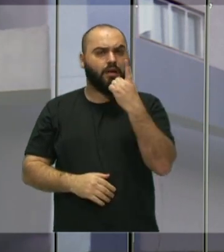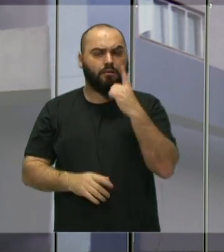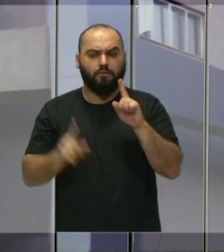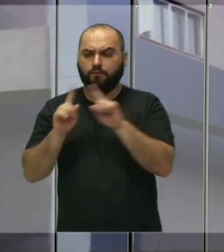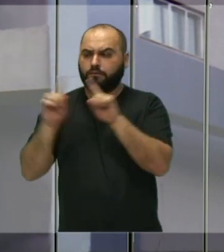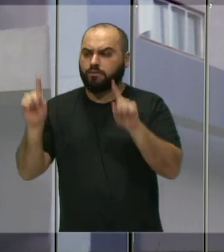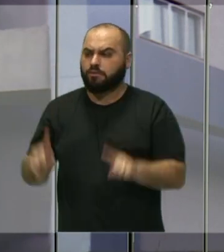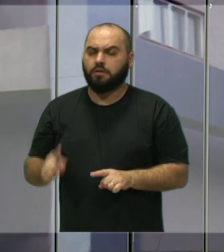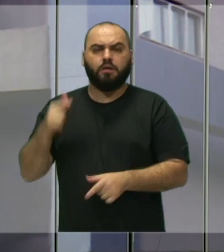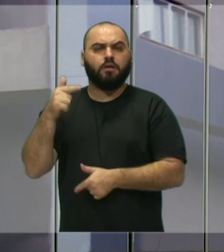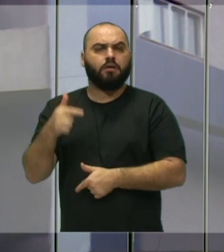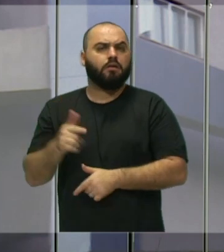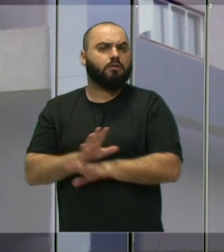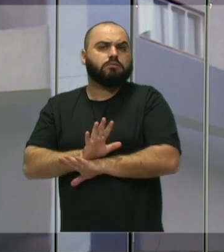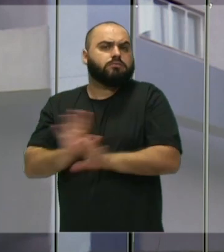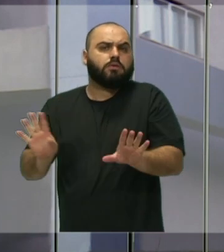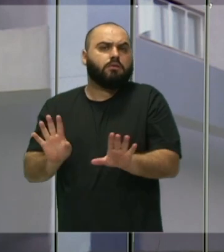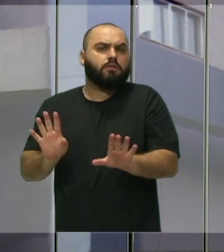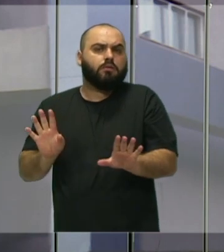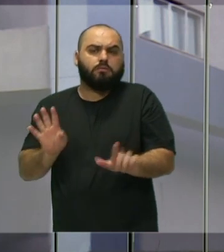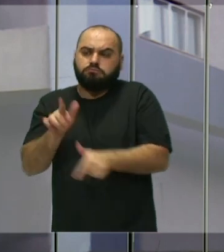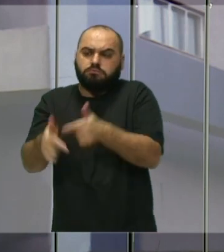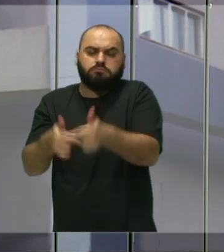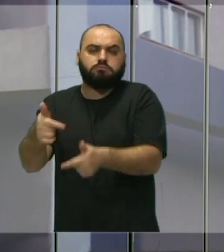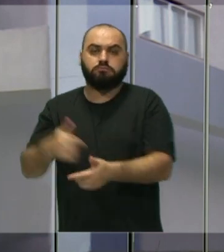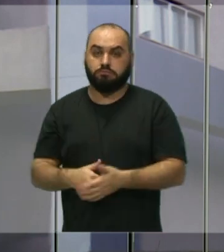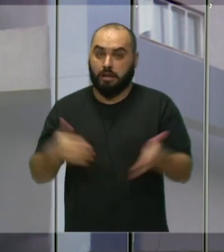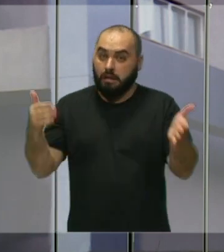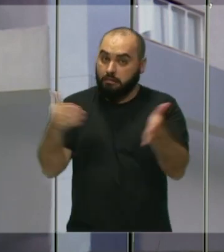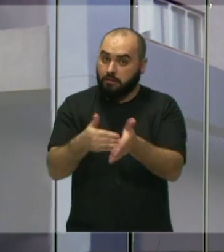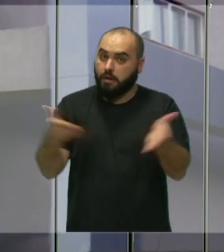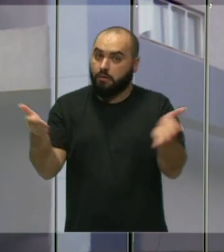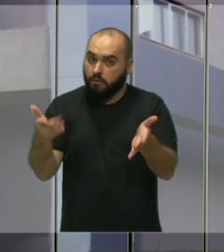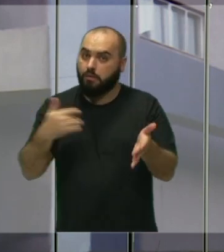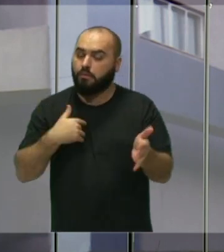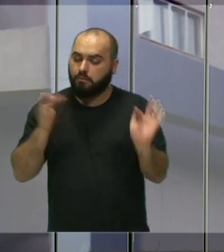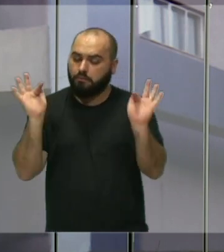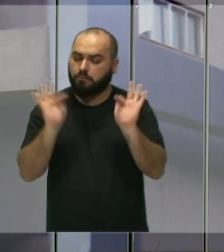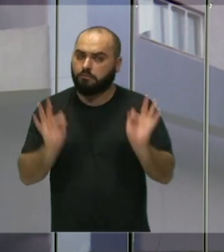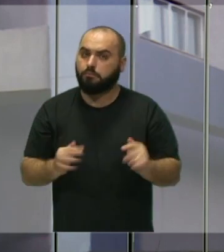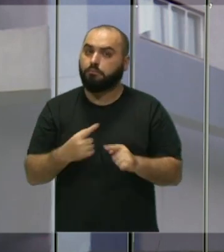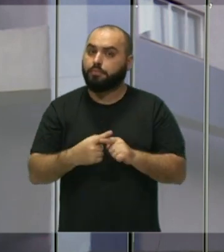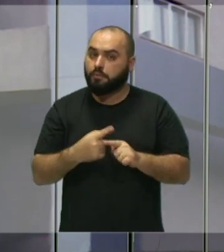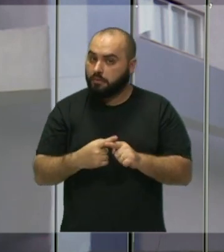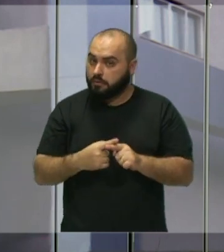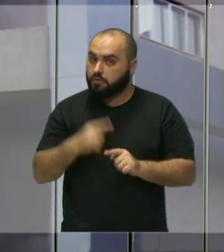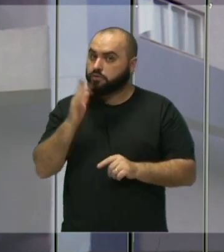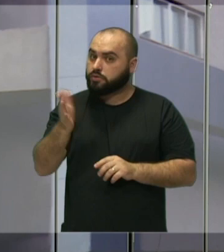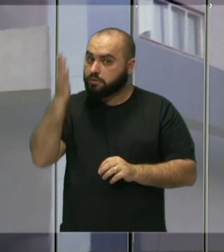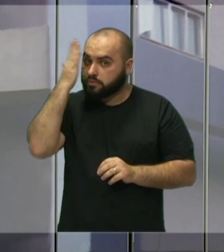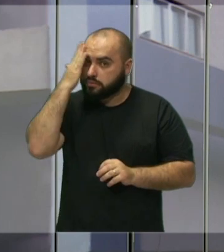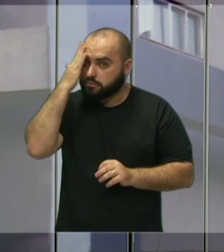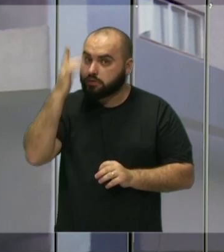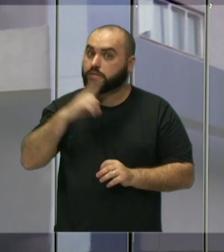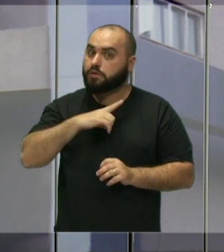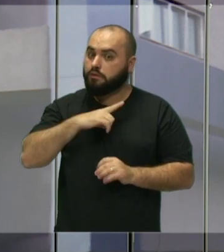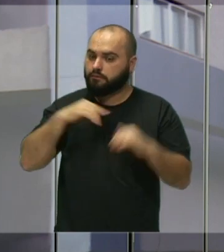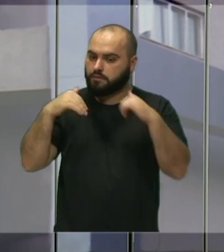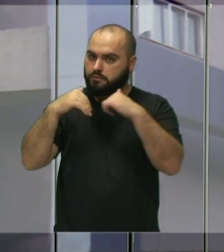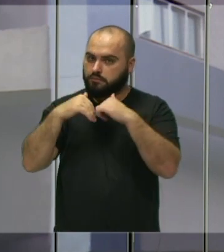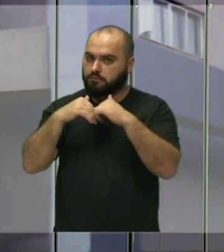trabalhador. Então, eu, até o momento, estou satisfeito porque, pelo que eu soube, houve um